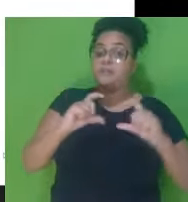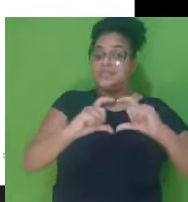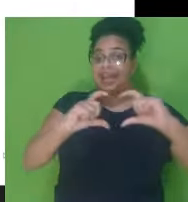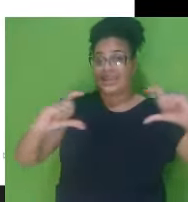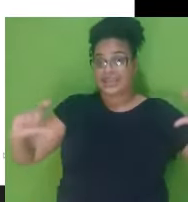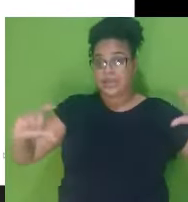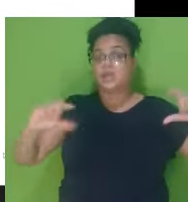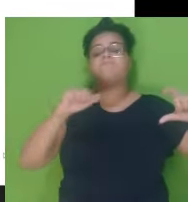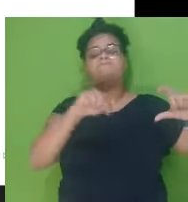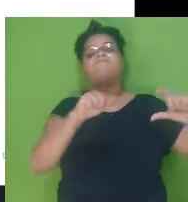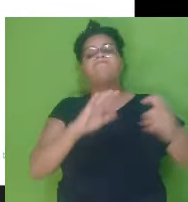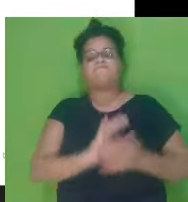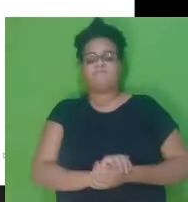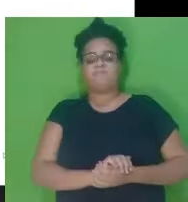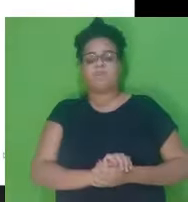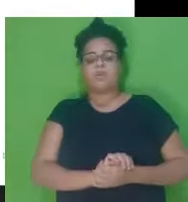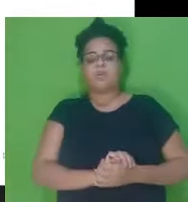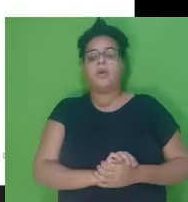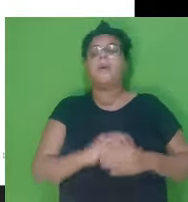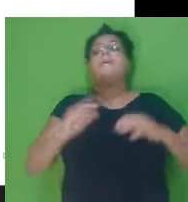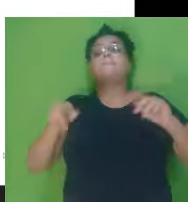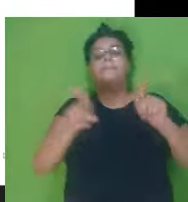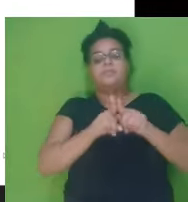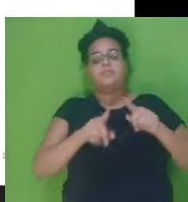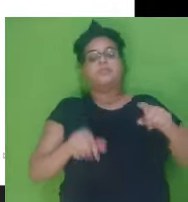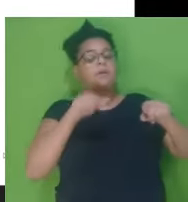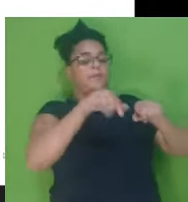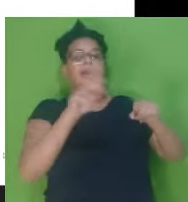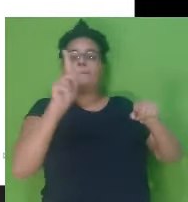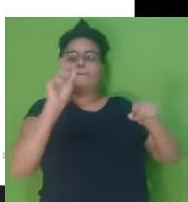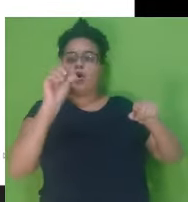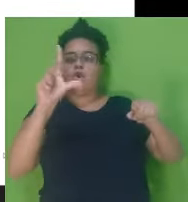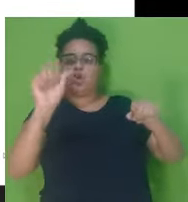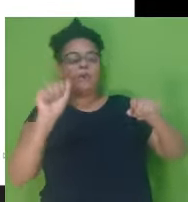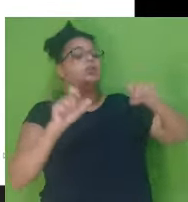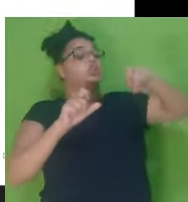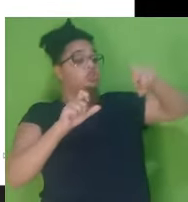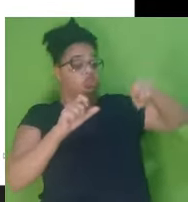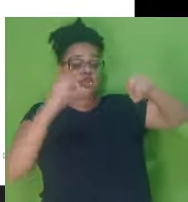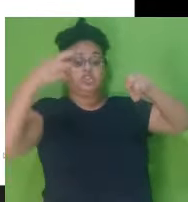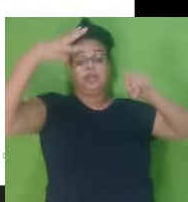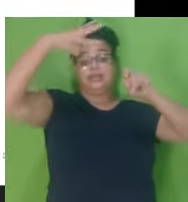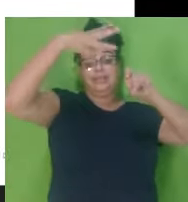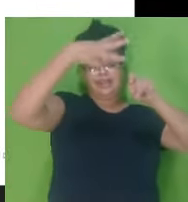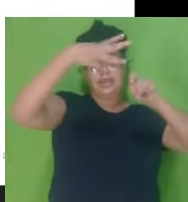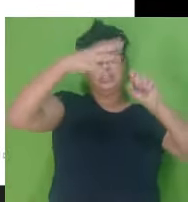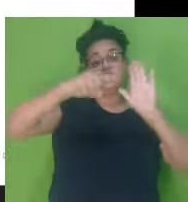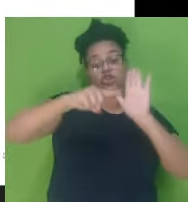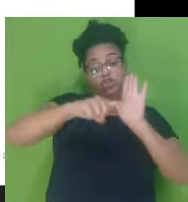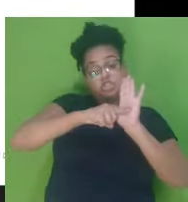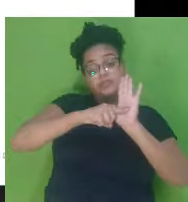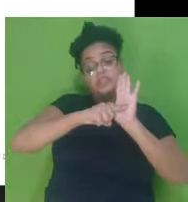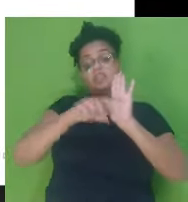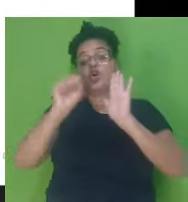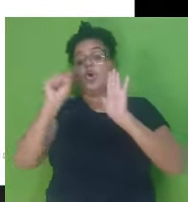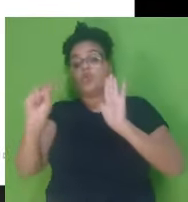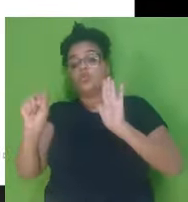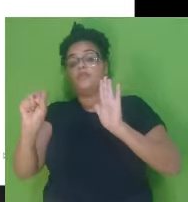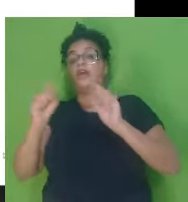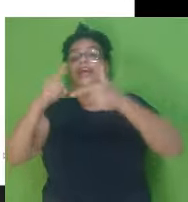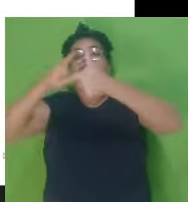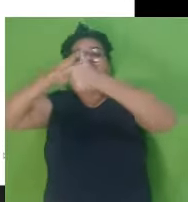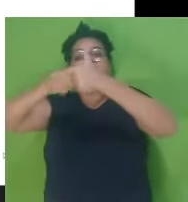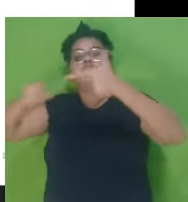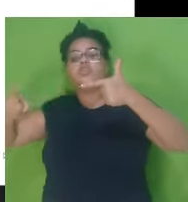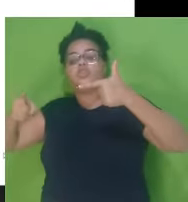apresentamos aqui, se você pegar o polinômio x3 menos 8 e dividir por x